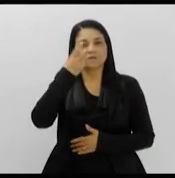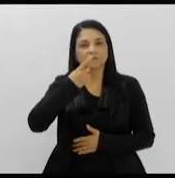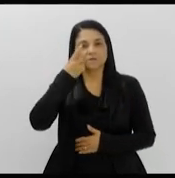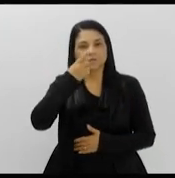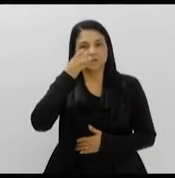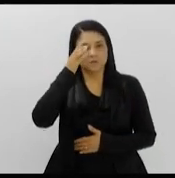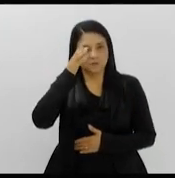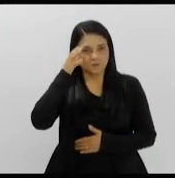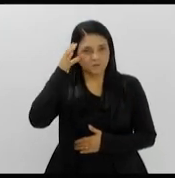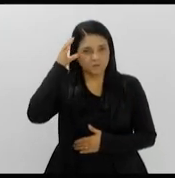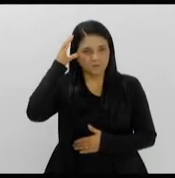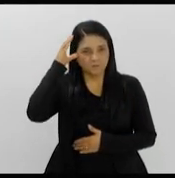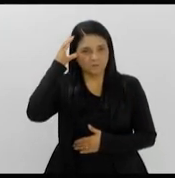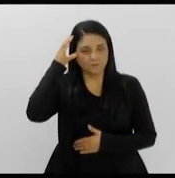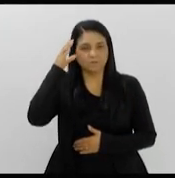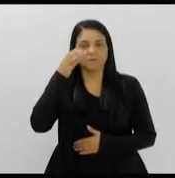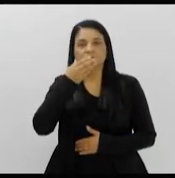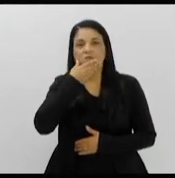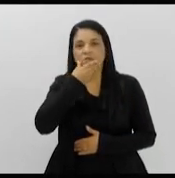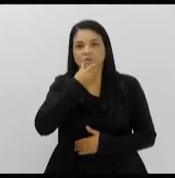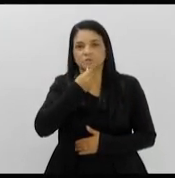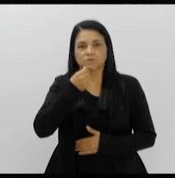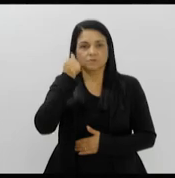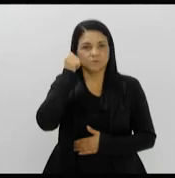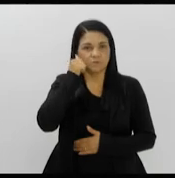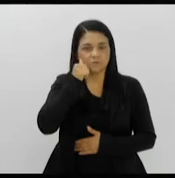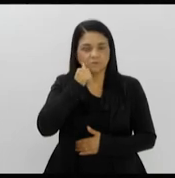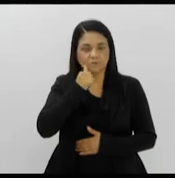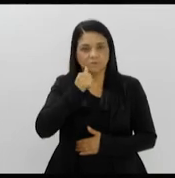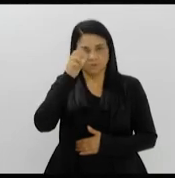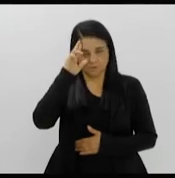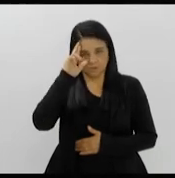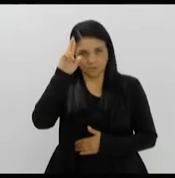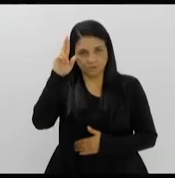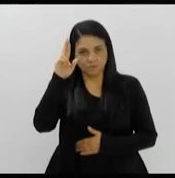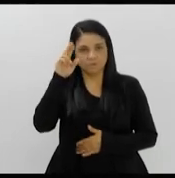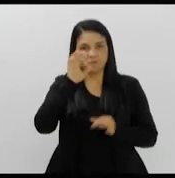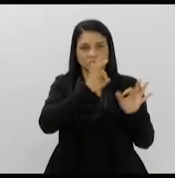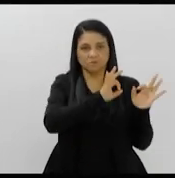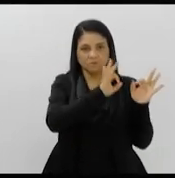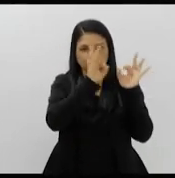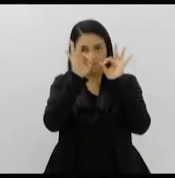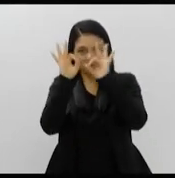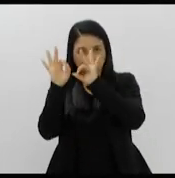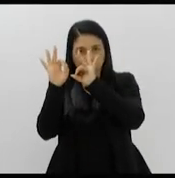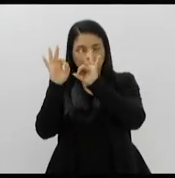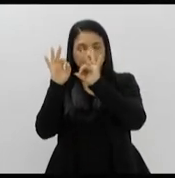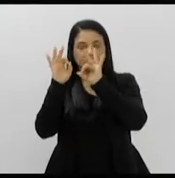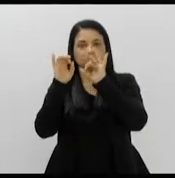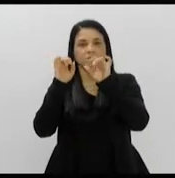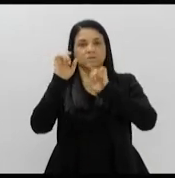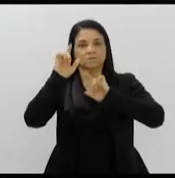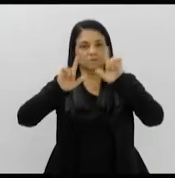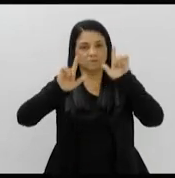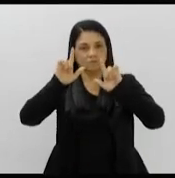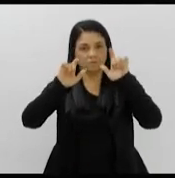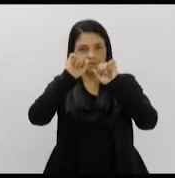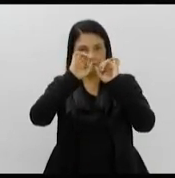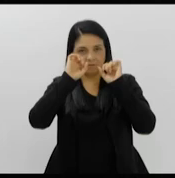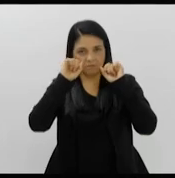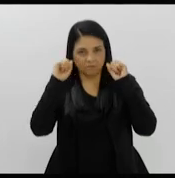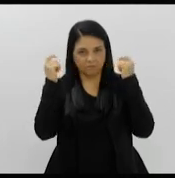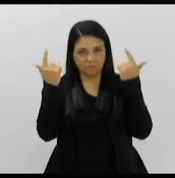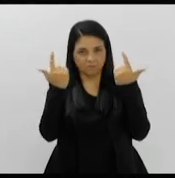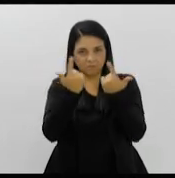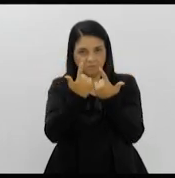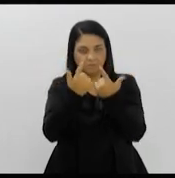Jordão senhoras e senhores telespectadores que nos acompanham de forma